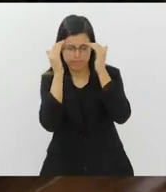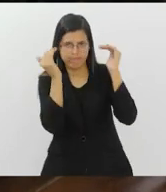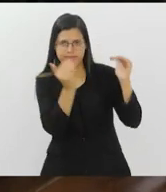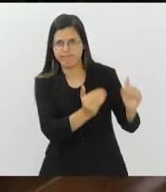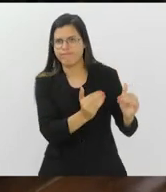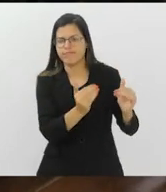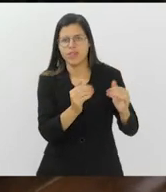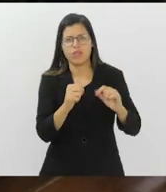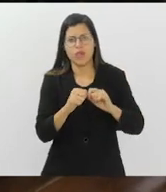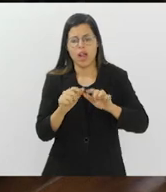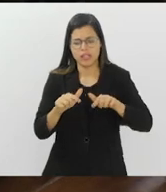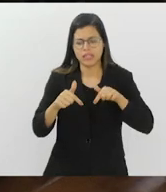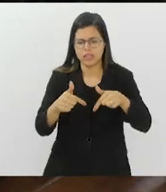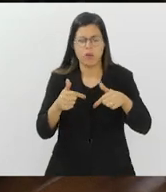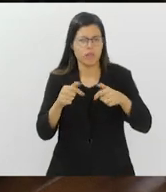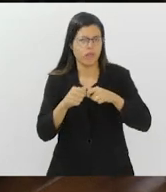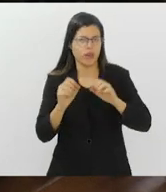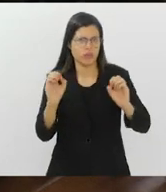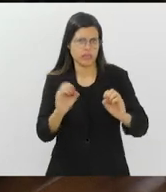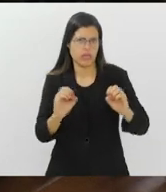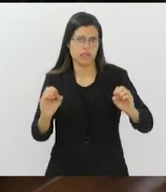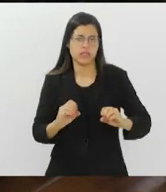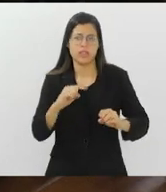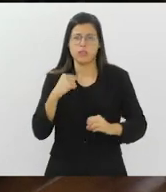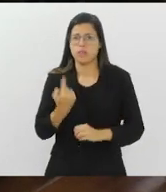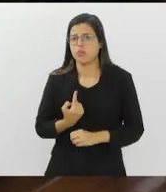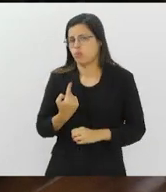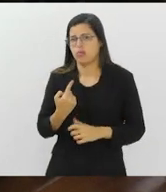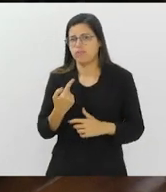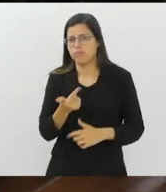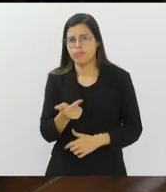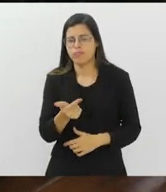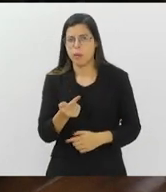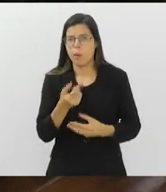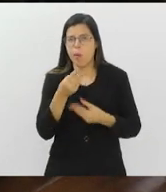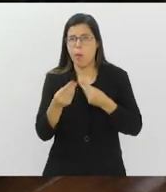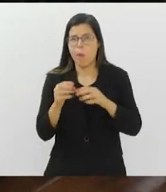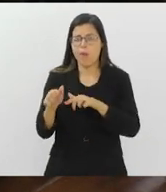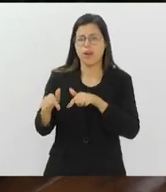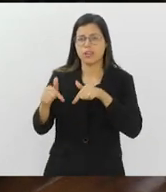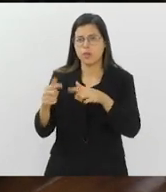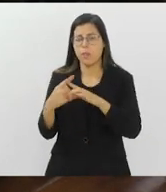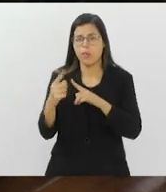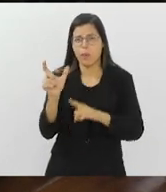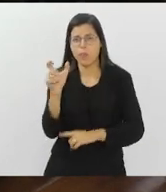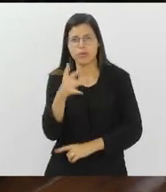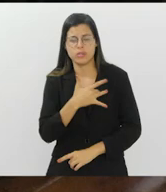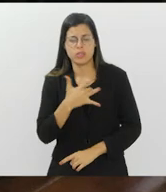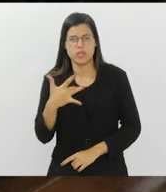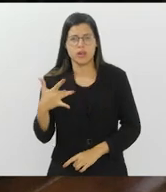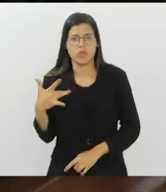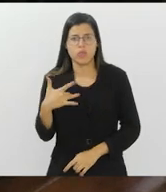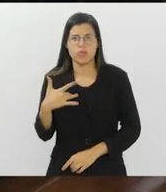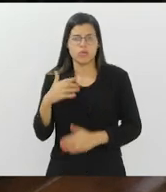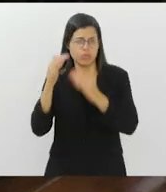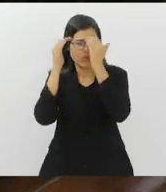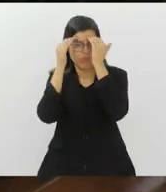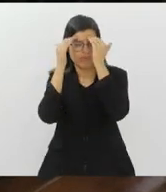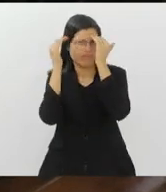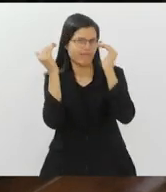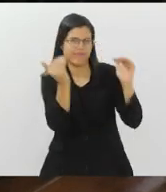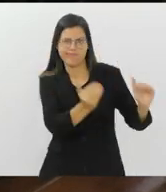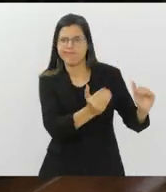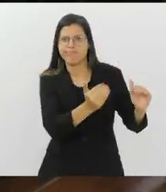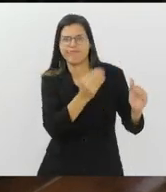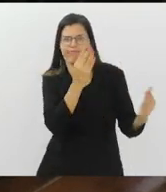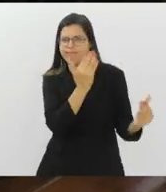feito. E ficamos sem ter a quem recorrer, porque os planos de saúde sequer cumprem decisões judiciais.